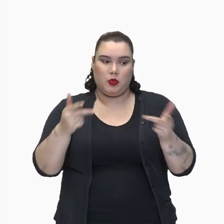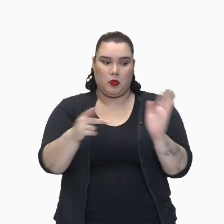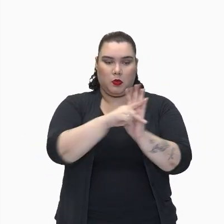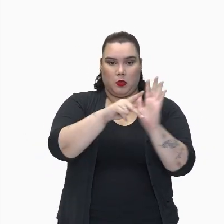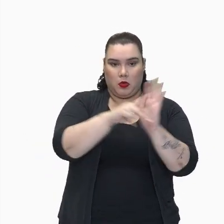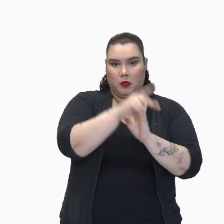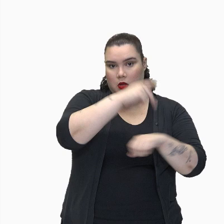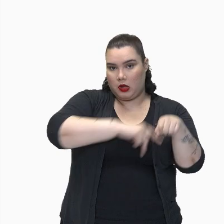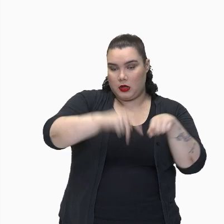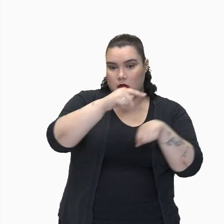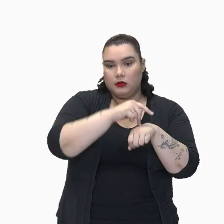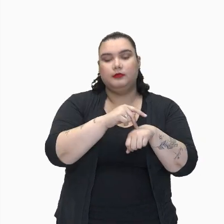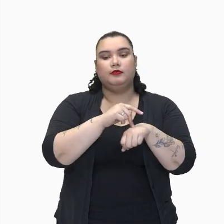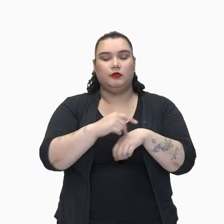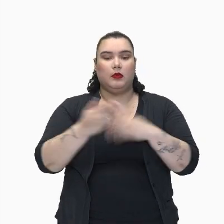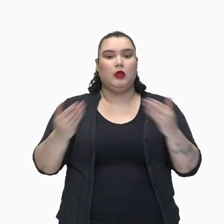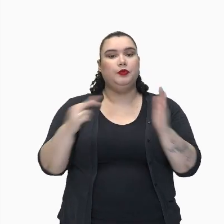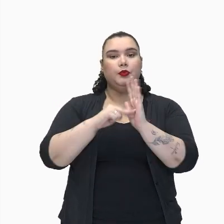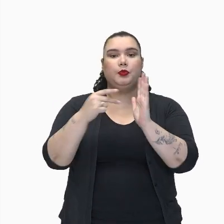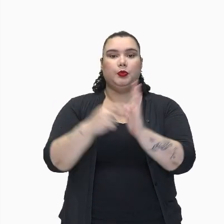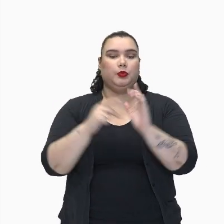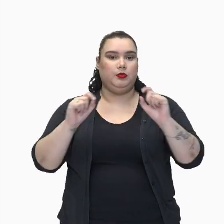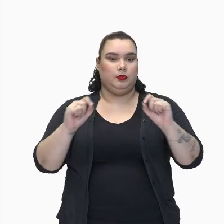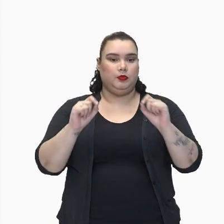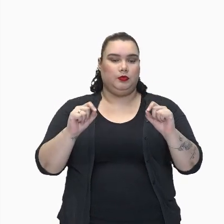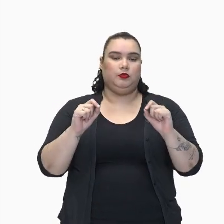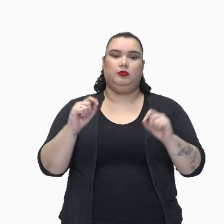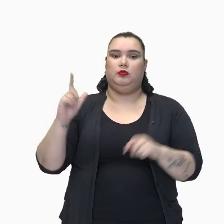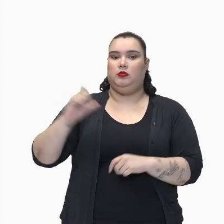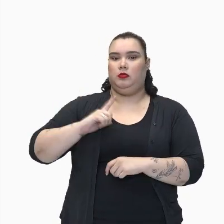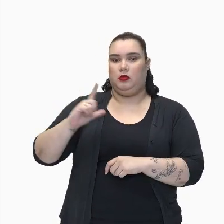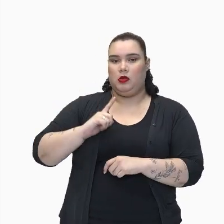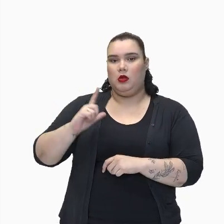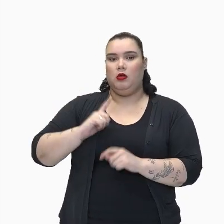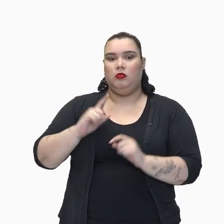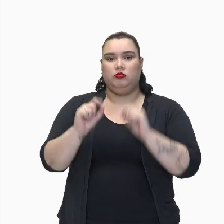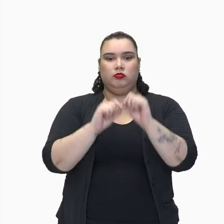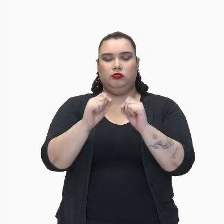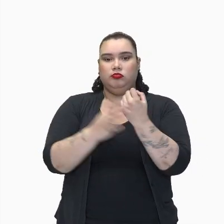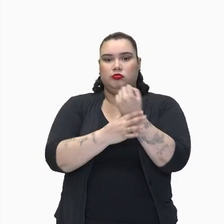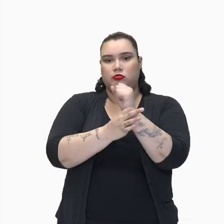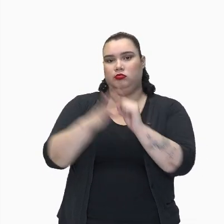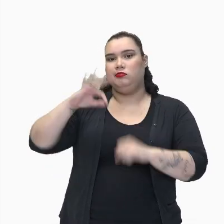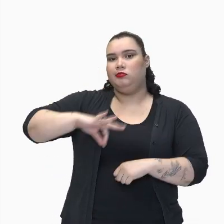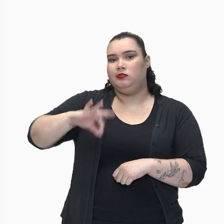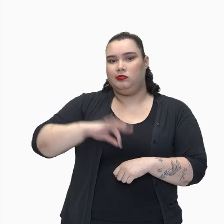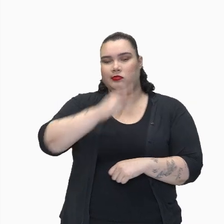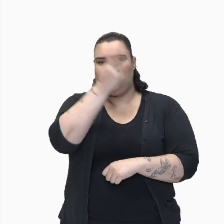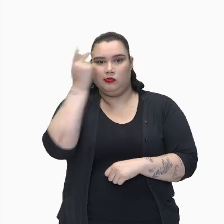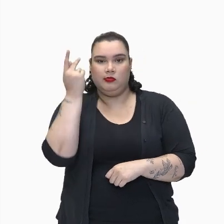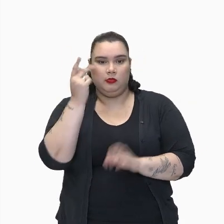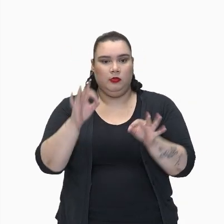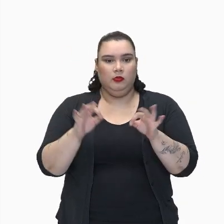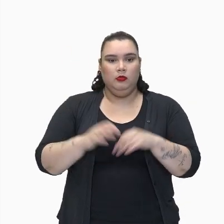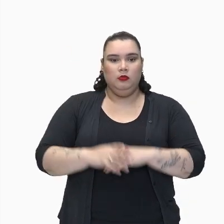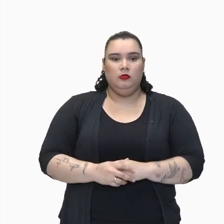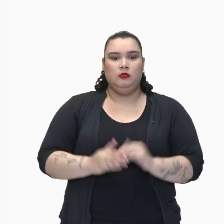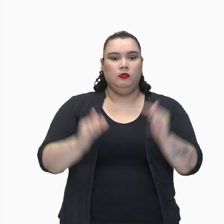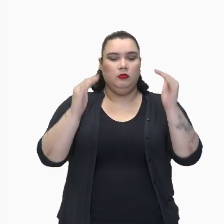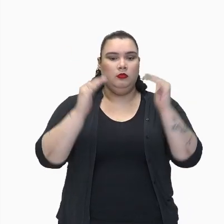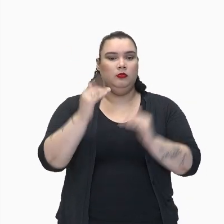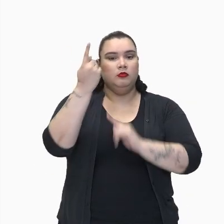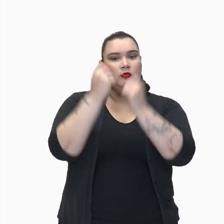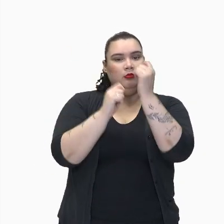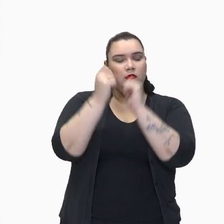dos países, isso significa que há seguramente uma renda ali, né? Na indústria, a